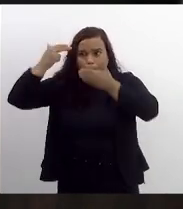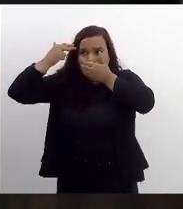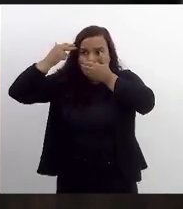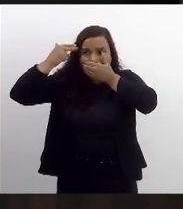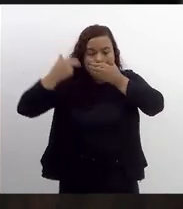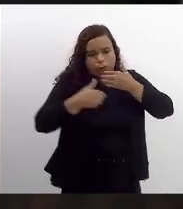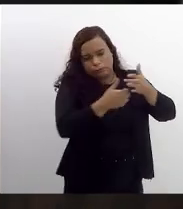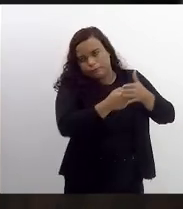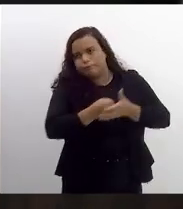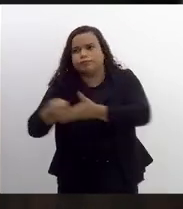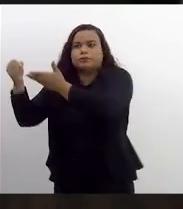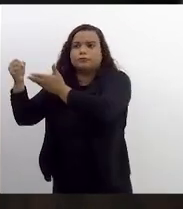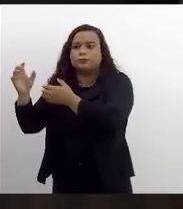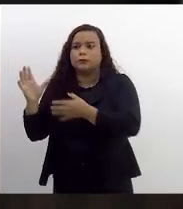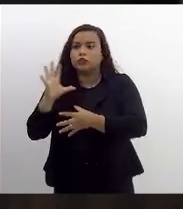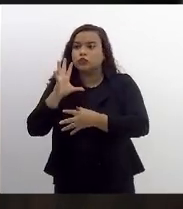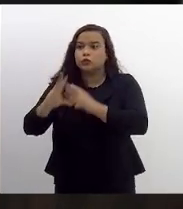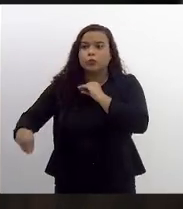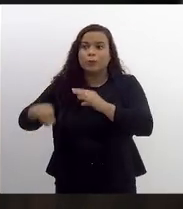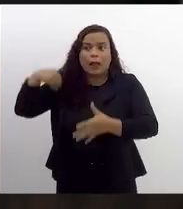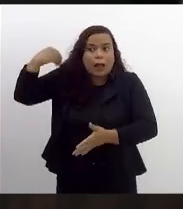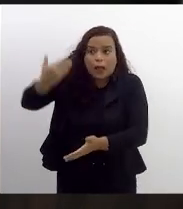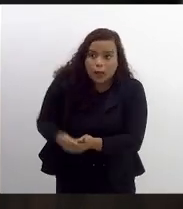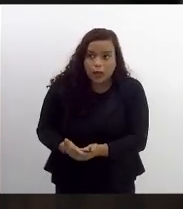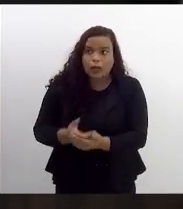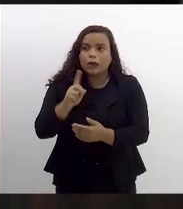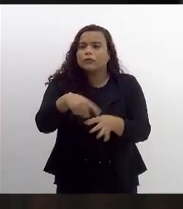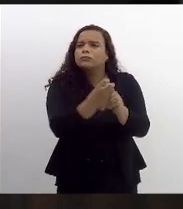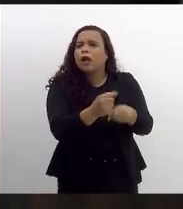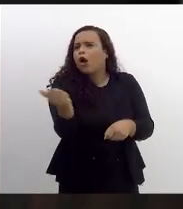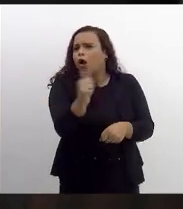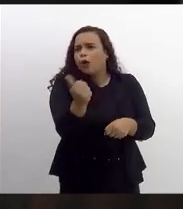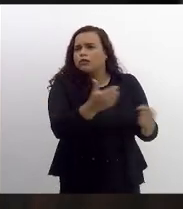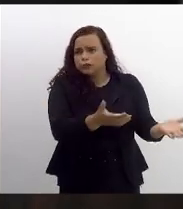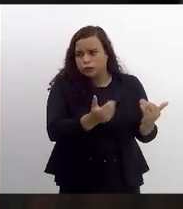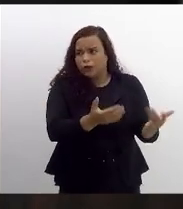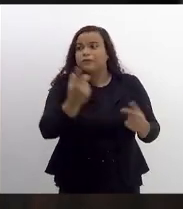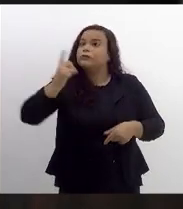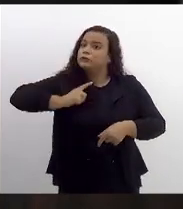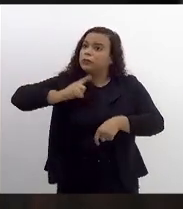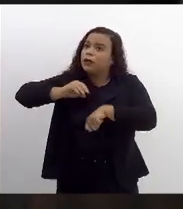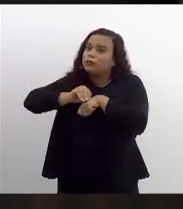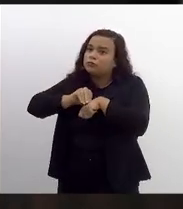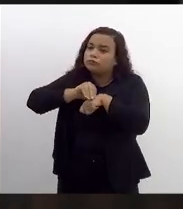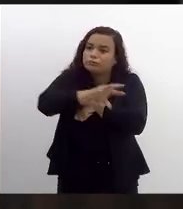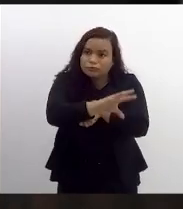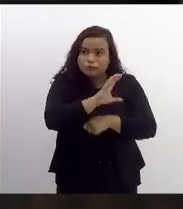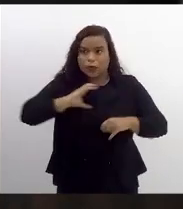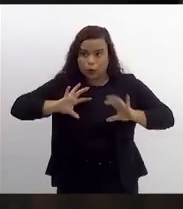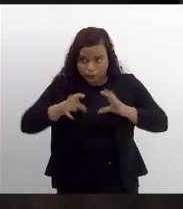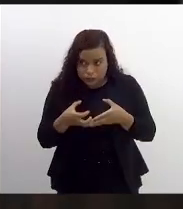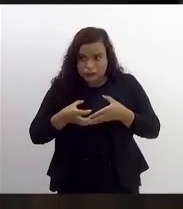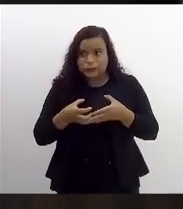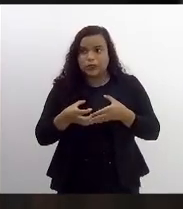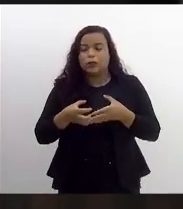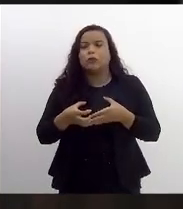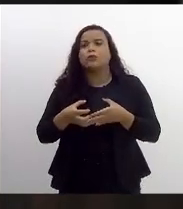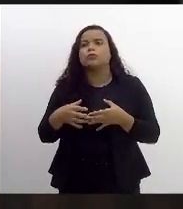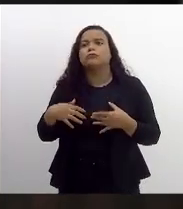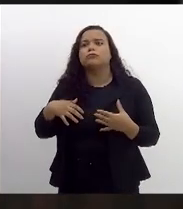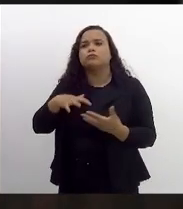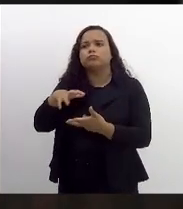apareceram são 11 jovens existe uma recomendação da comissão interamericana